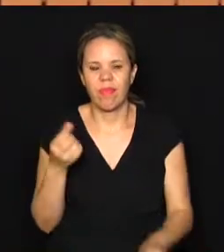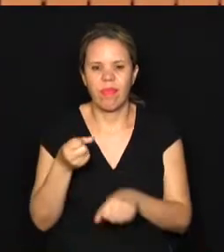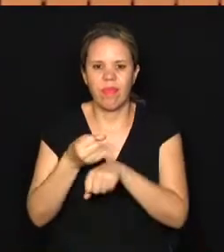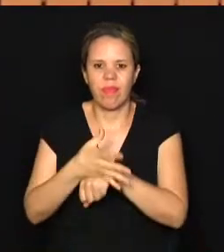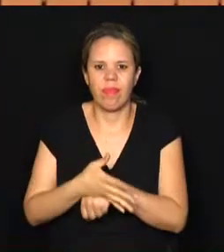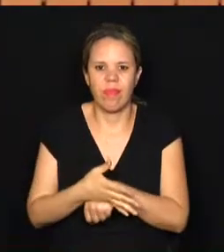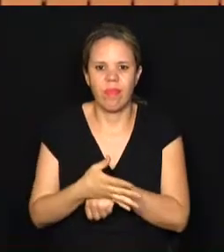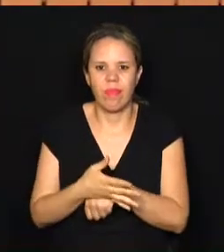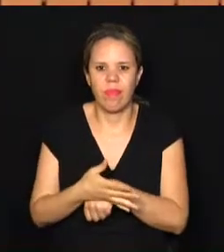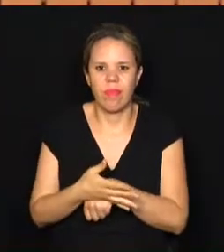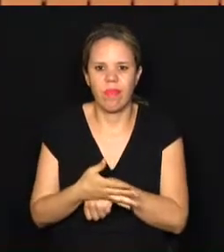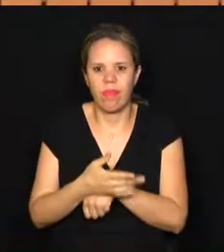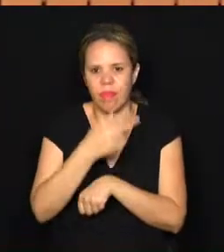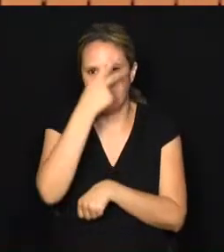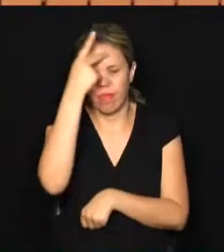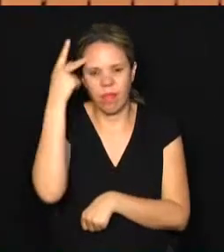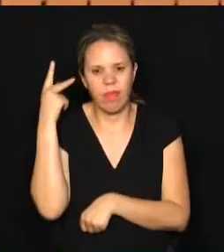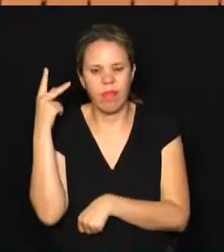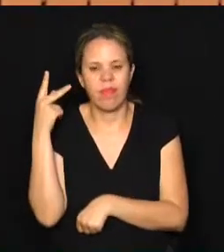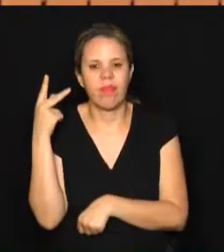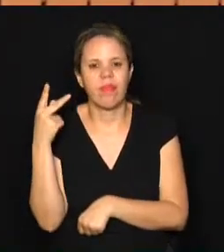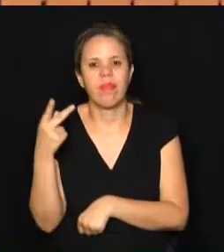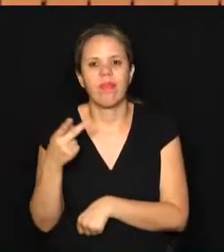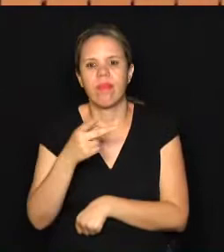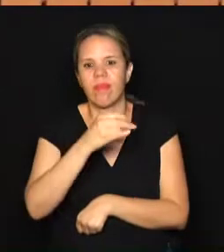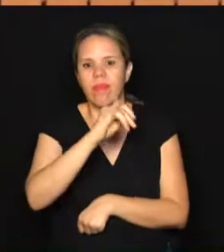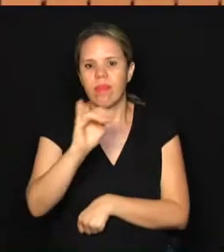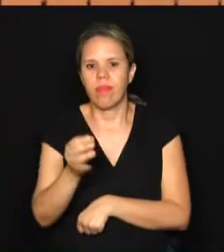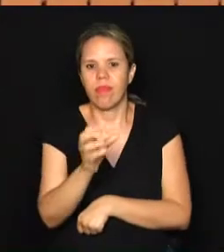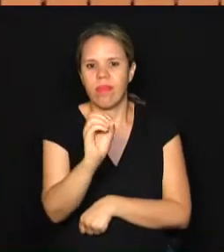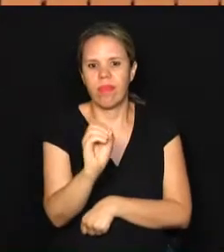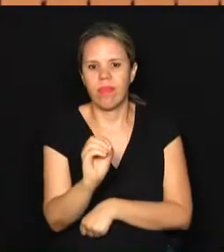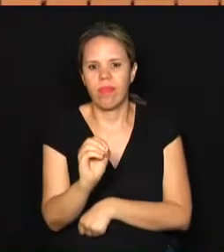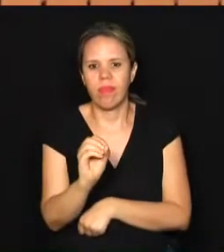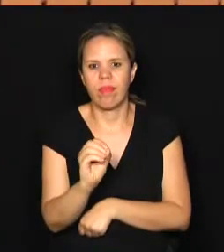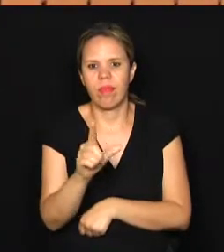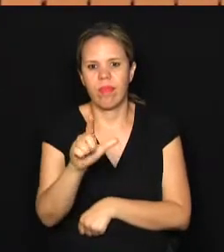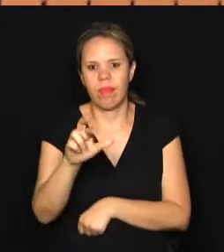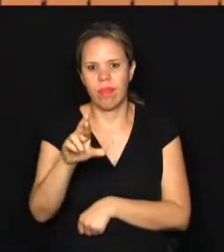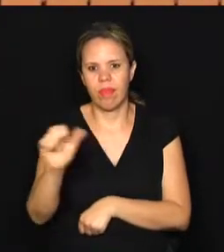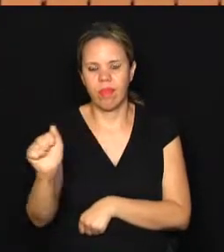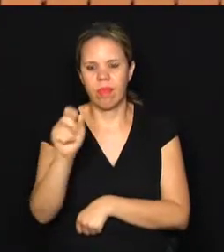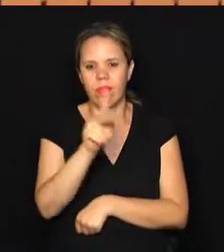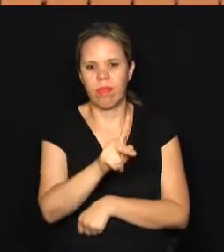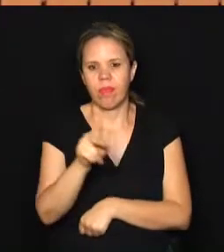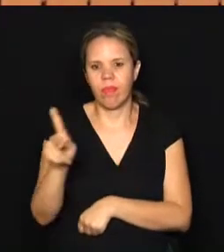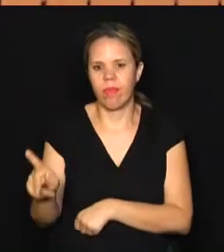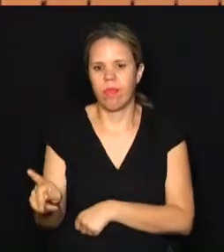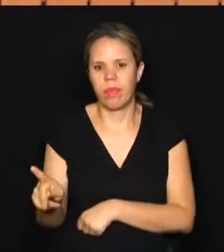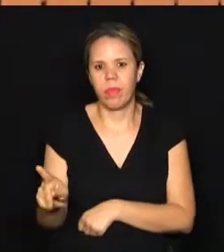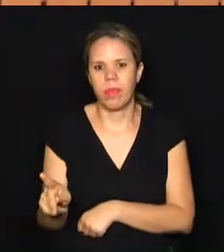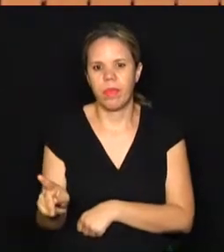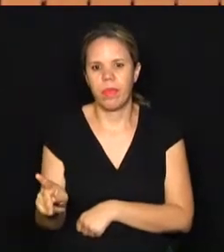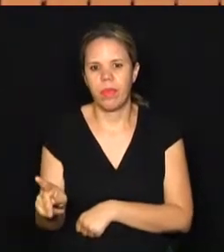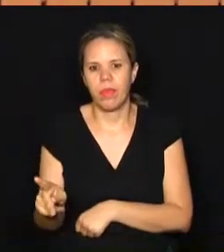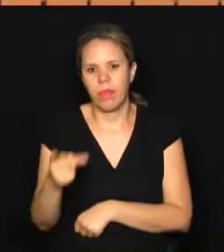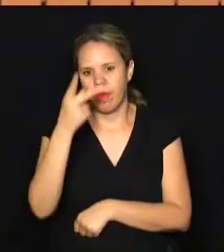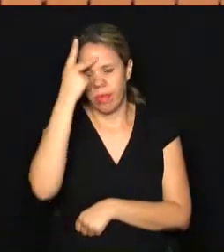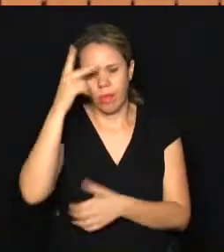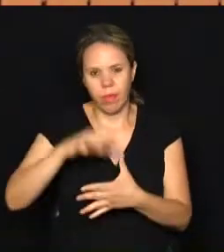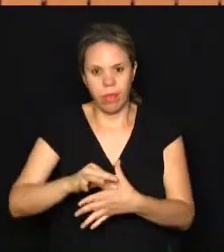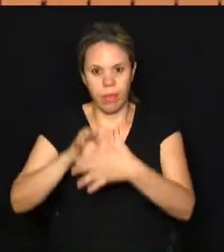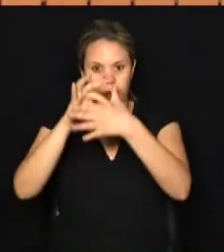madrugada de um grande camarada, o João Lira. O João Lira era professor, ele era uma